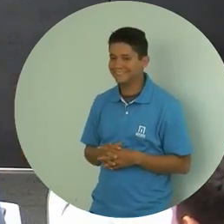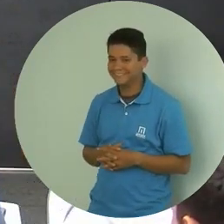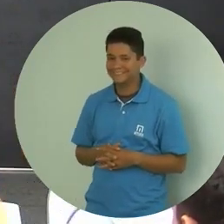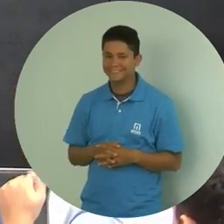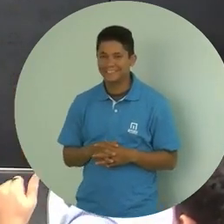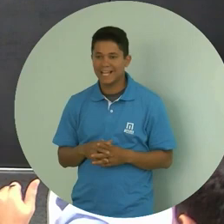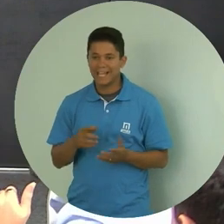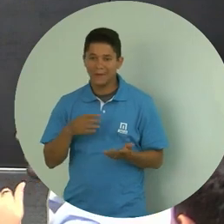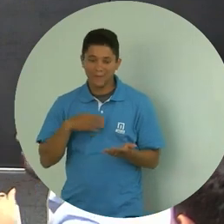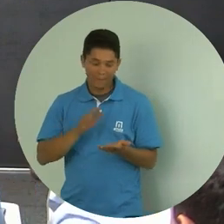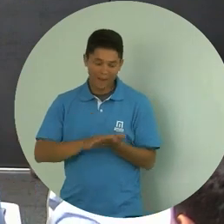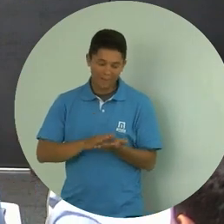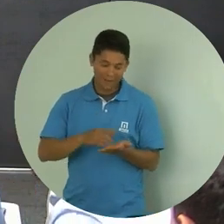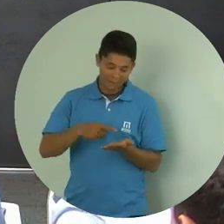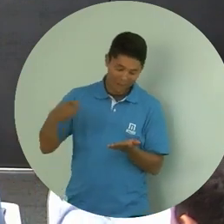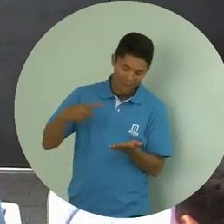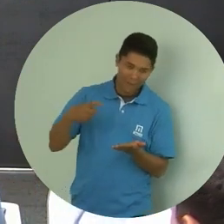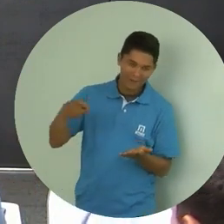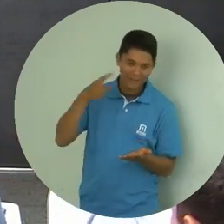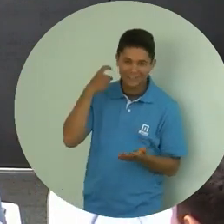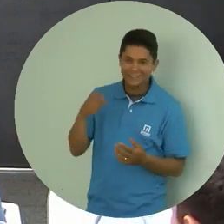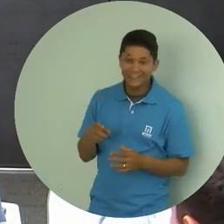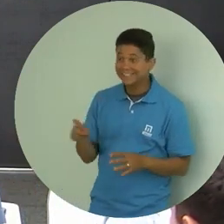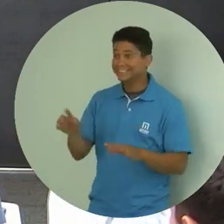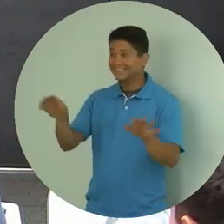Alguém mais aí? Alguma pergunta? Alguma dúvida aí?